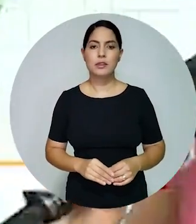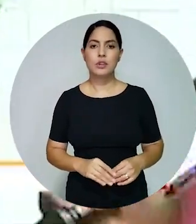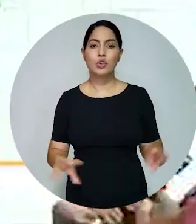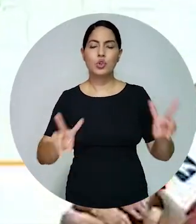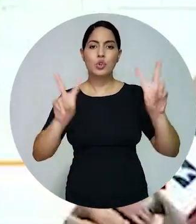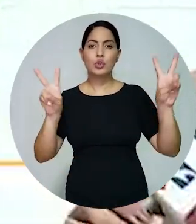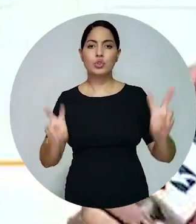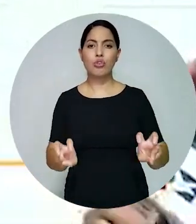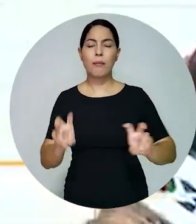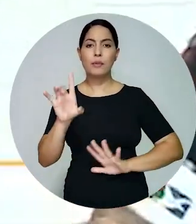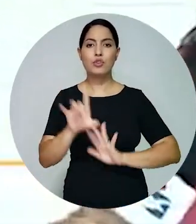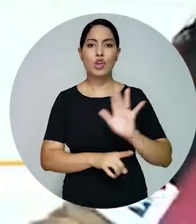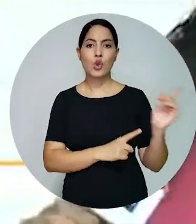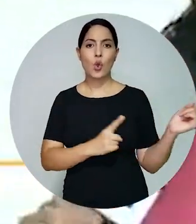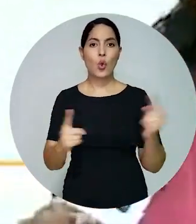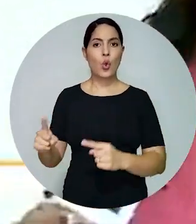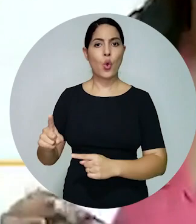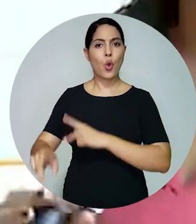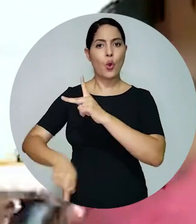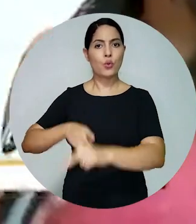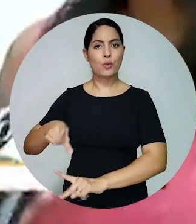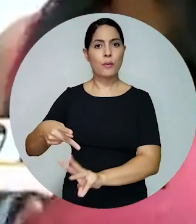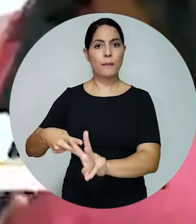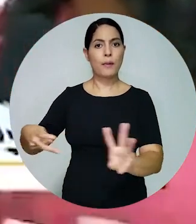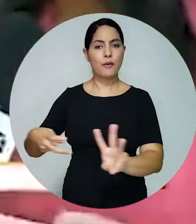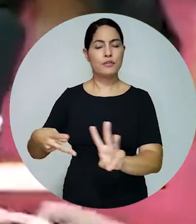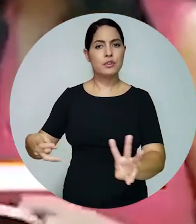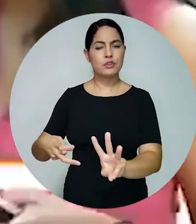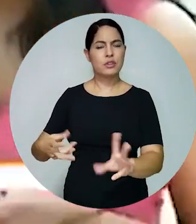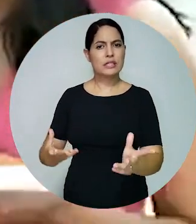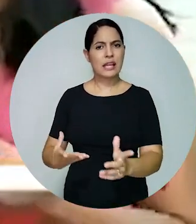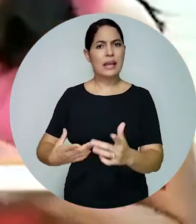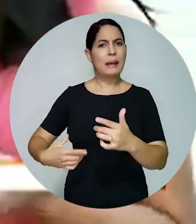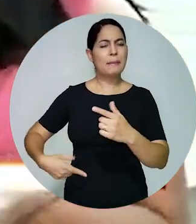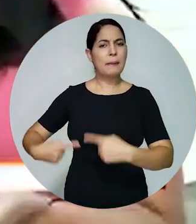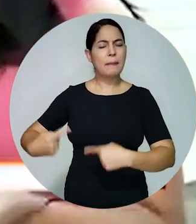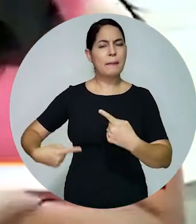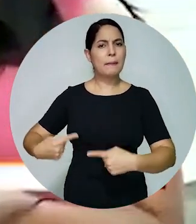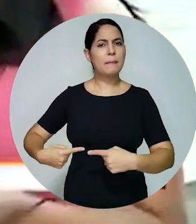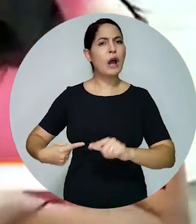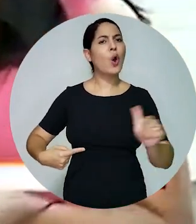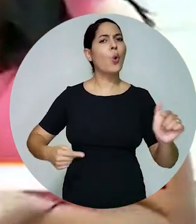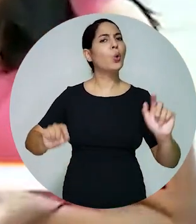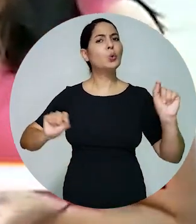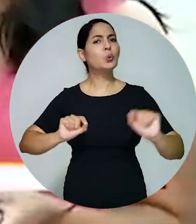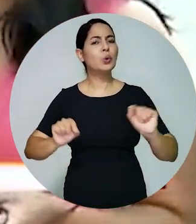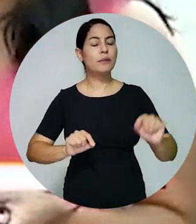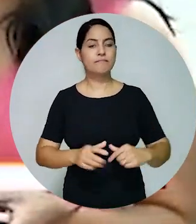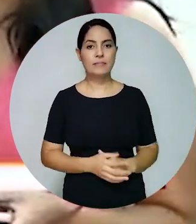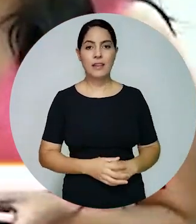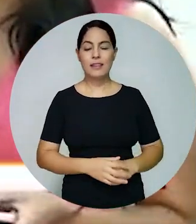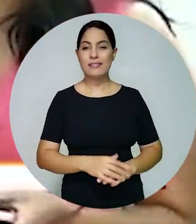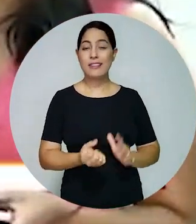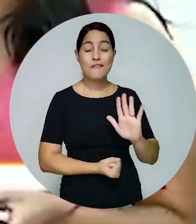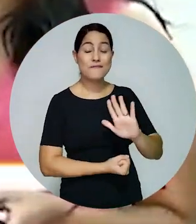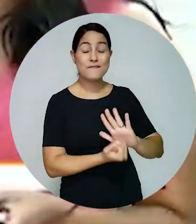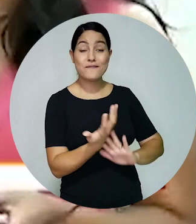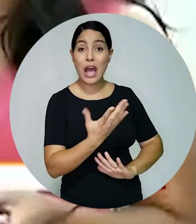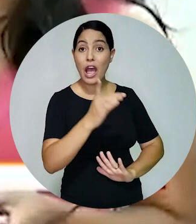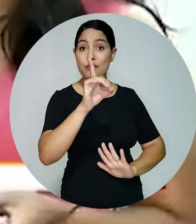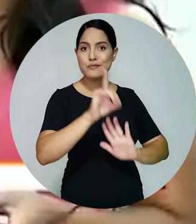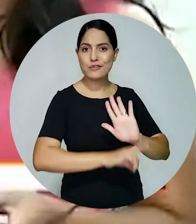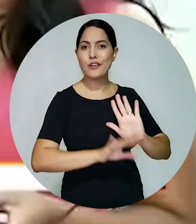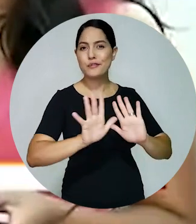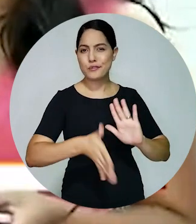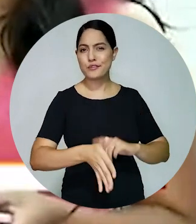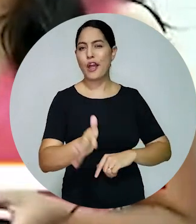Além dessa questão da violência contra os povos indígenas, que outros assuntos serão debatidos? São uma série de